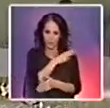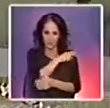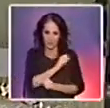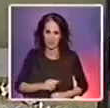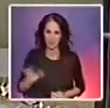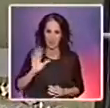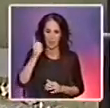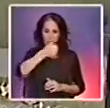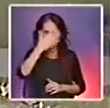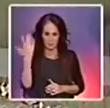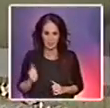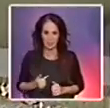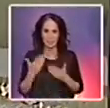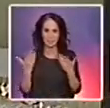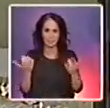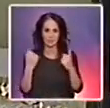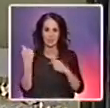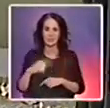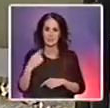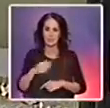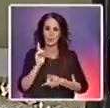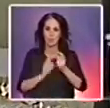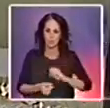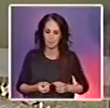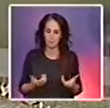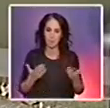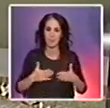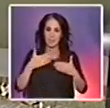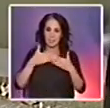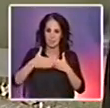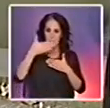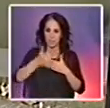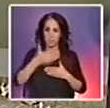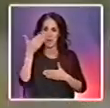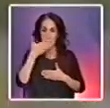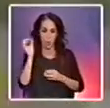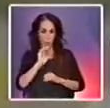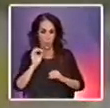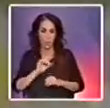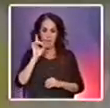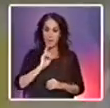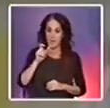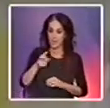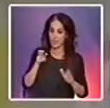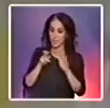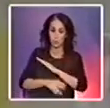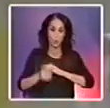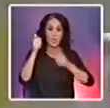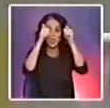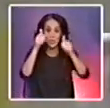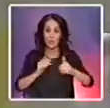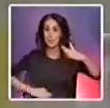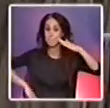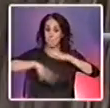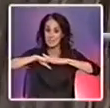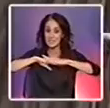inscrever? Sim. Pronto, é assim. Nós temos... A próxima semana sabes que não tens aulas. Uhum. Patrícia entrou com nota máxima, 20